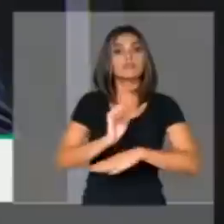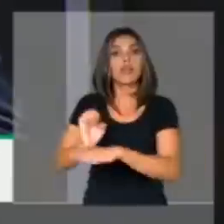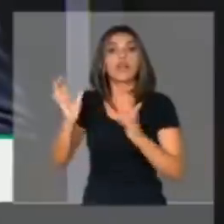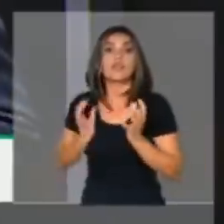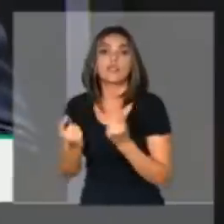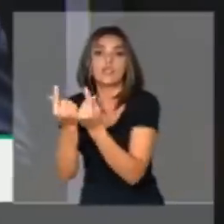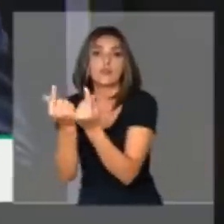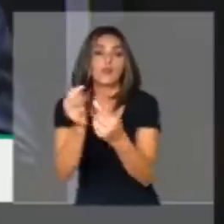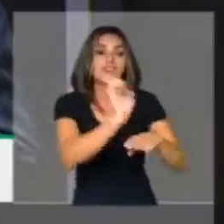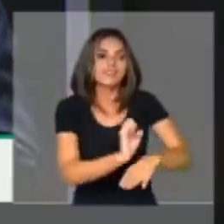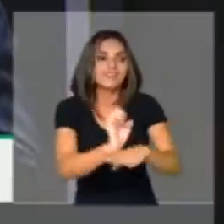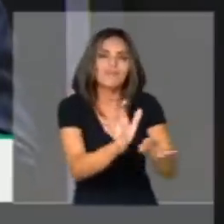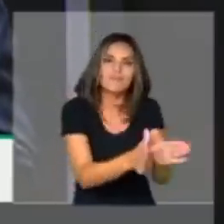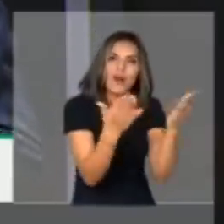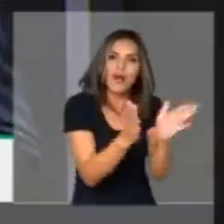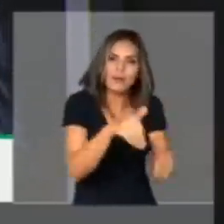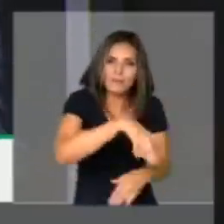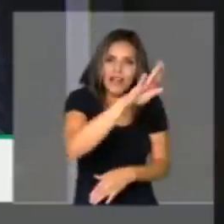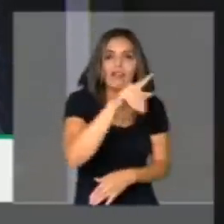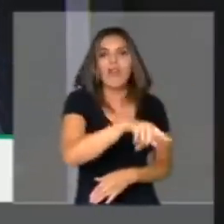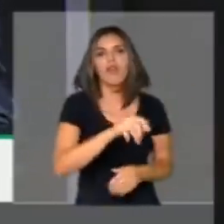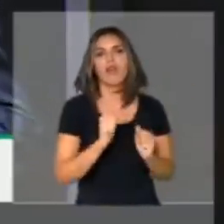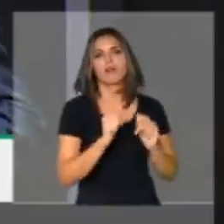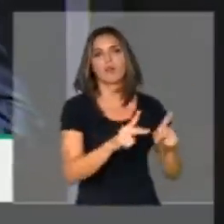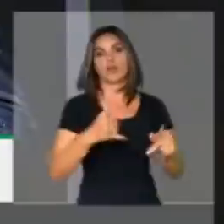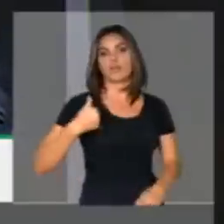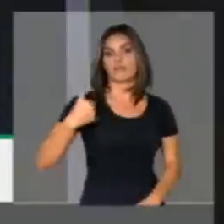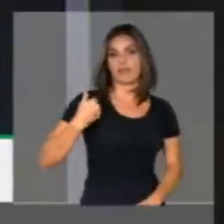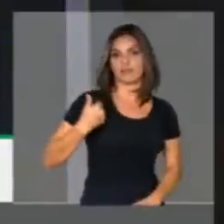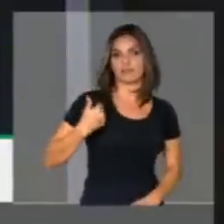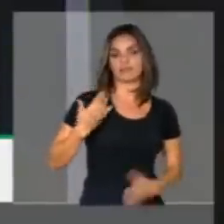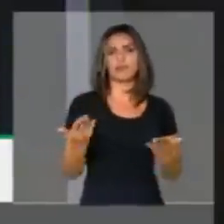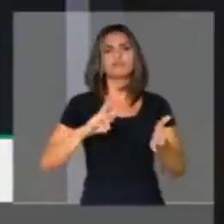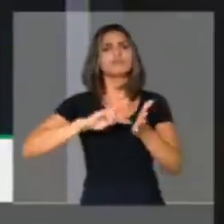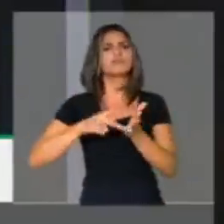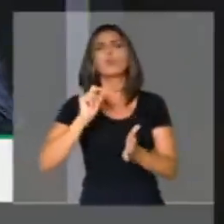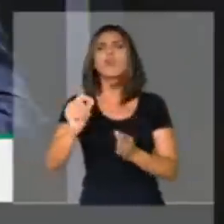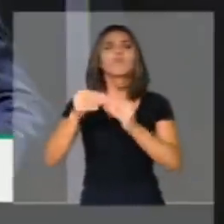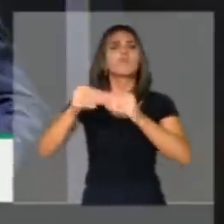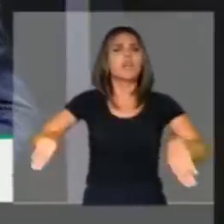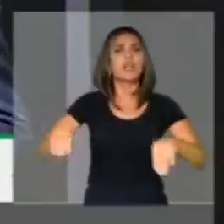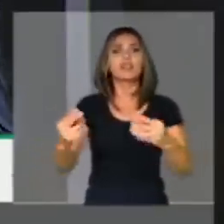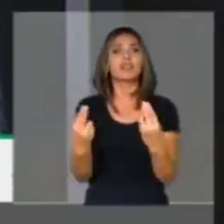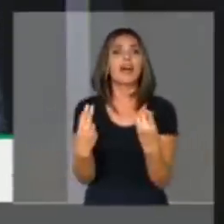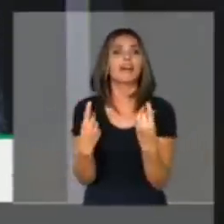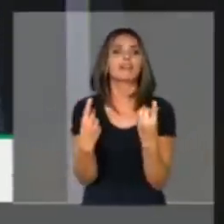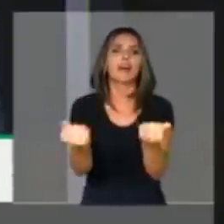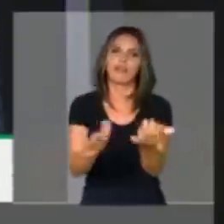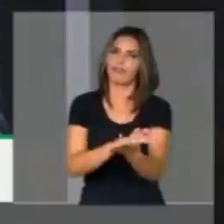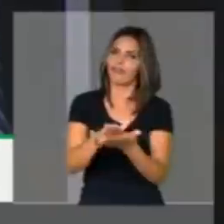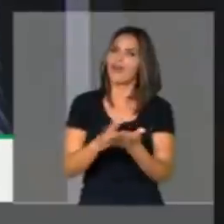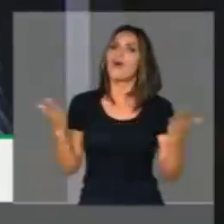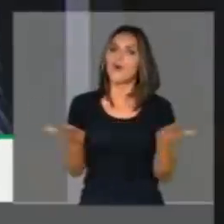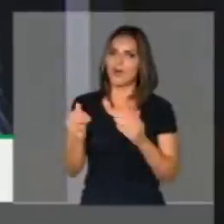mais pobres já se aposentam por idade. Ou seja, não existe prejuízo nenhum para quem